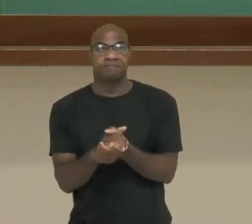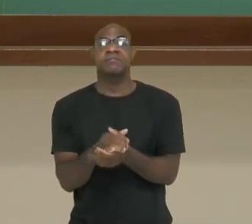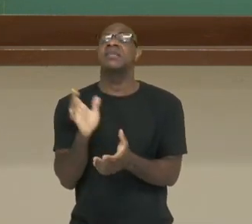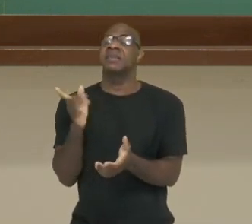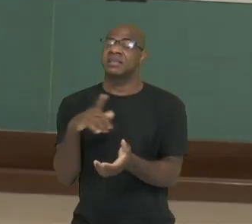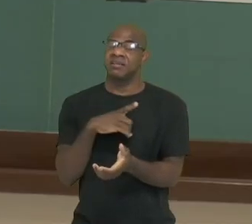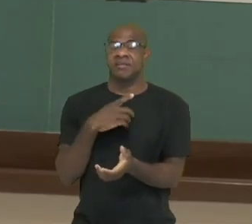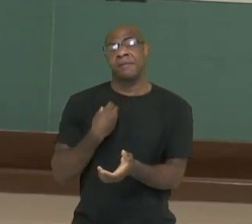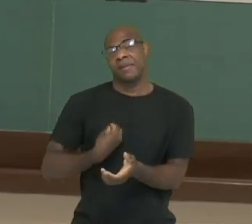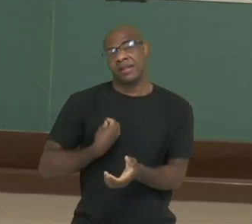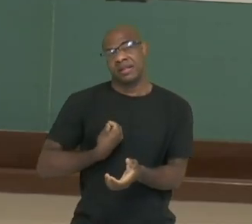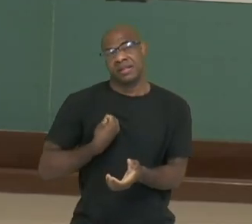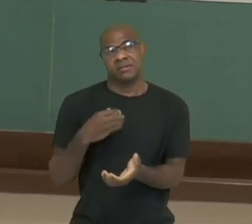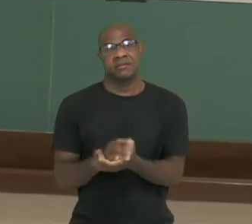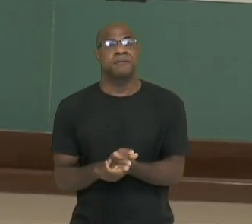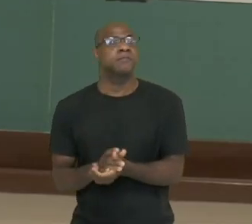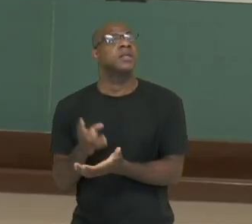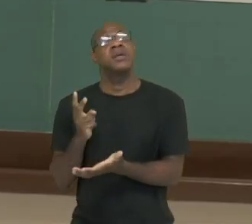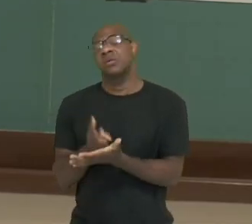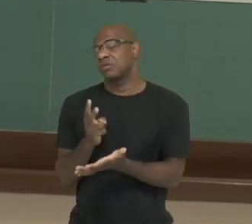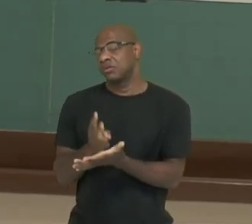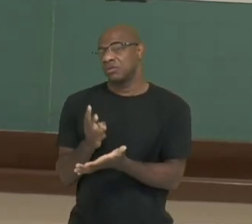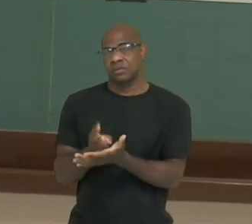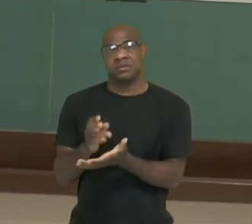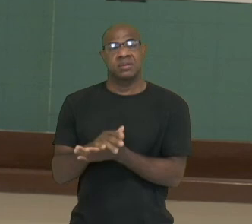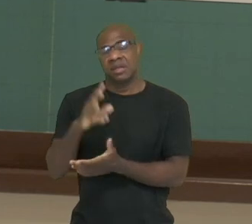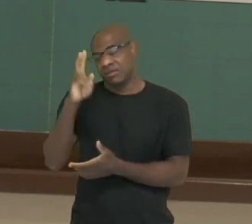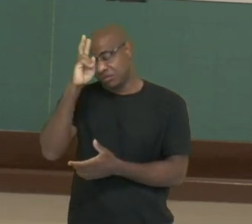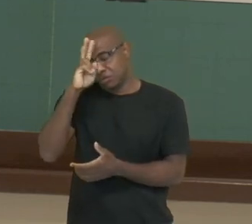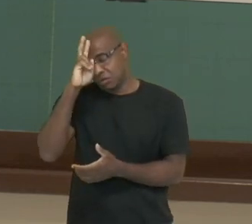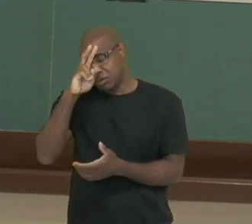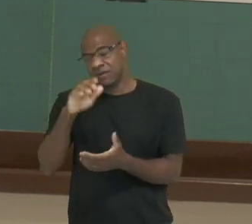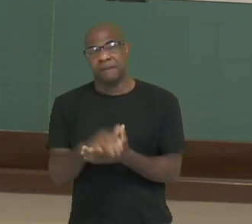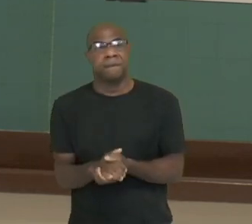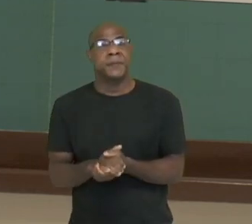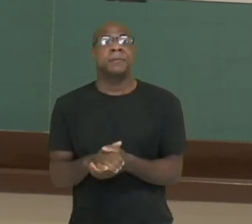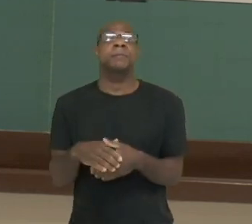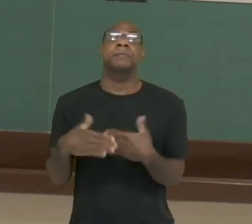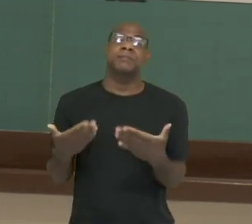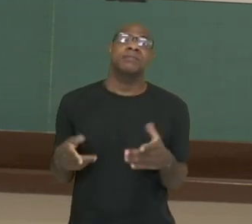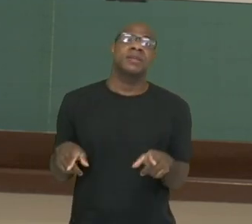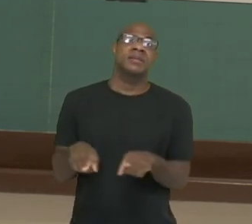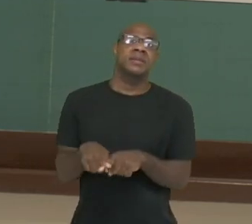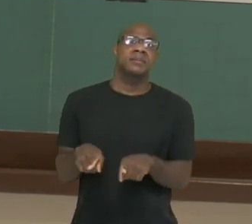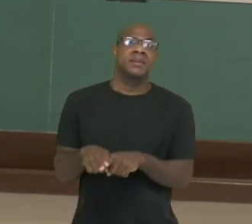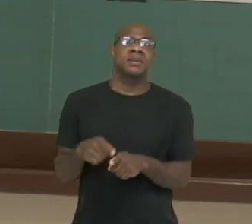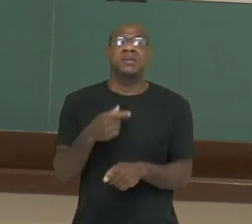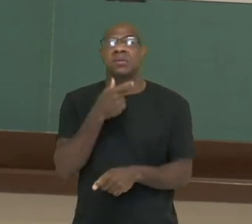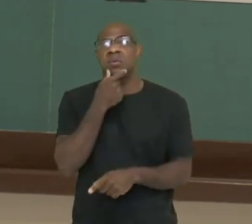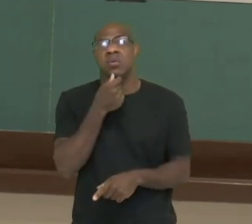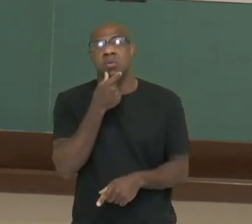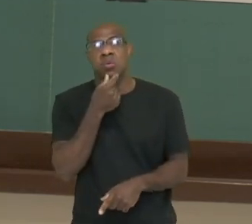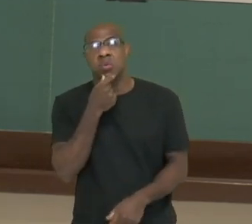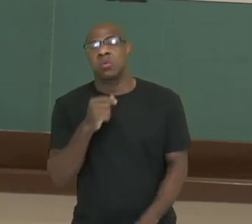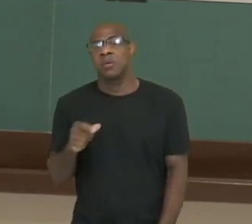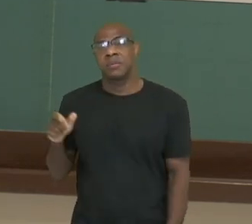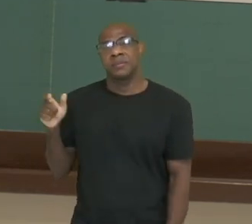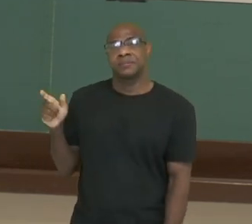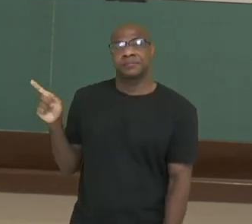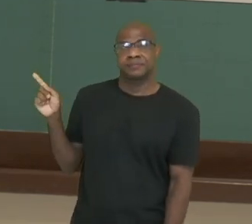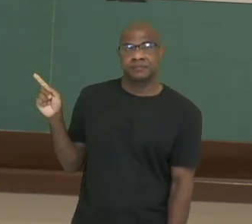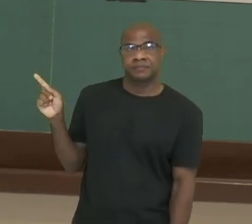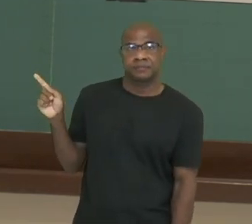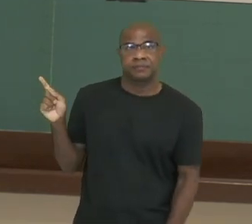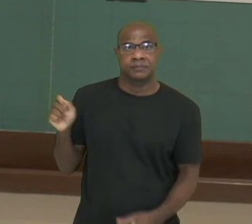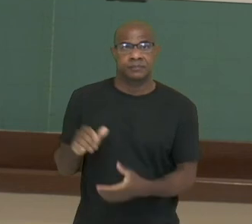ali presente, né, e continuou no decorrer da história do teatro. E Bertold Brecht, né, que é o grande nome do teatro